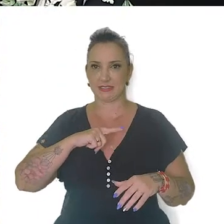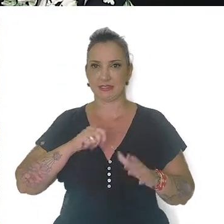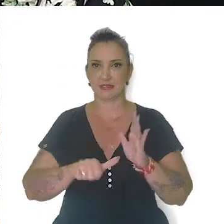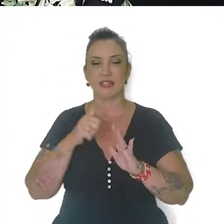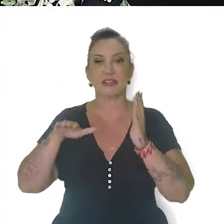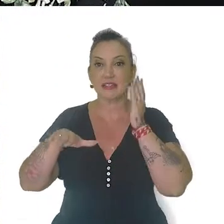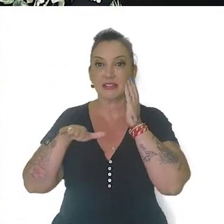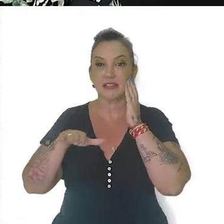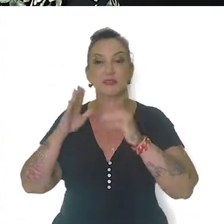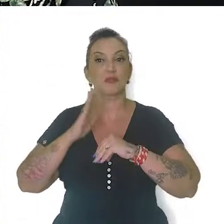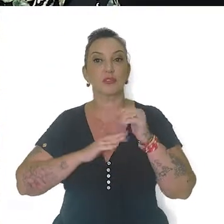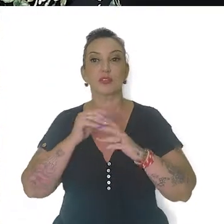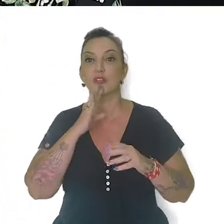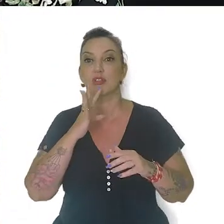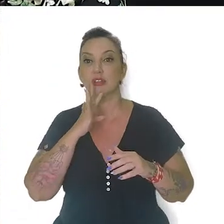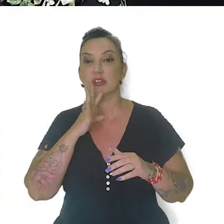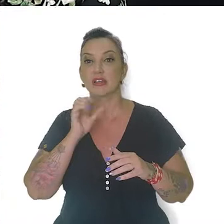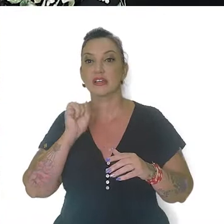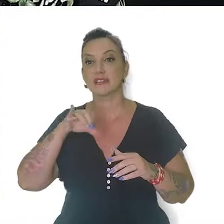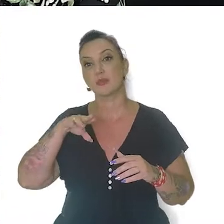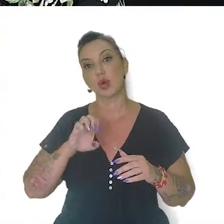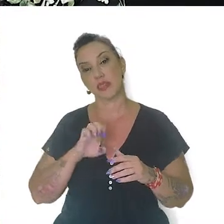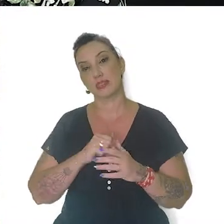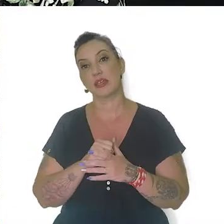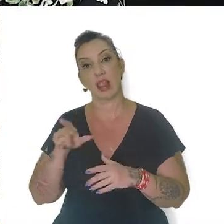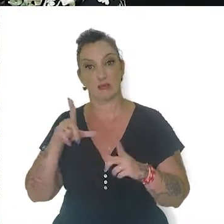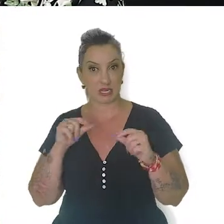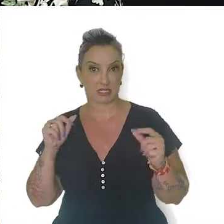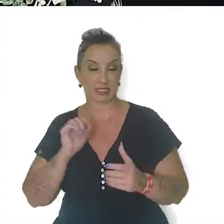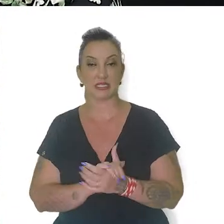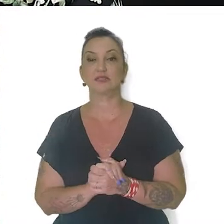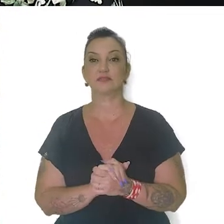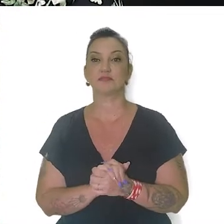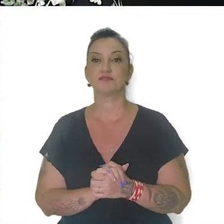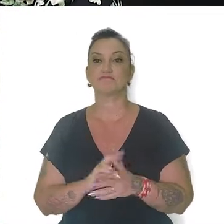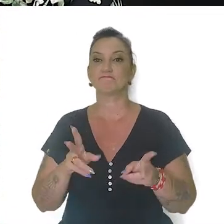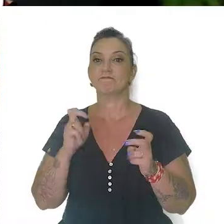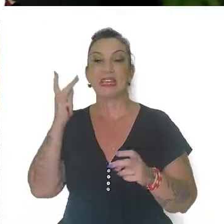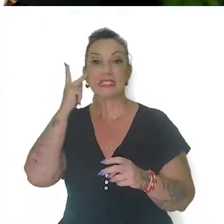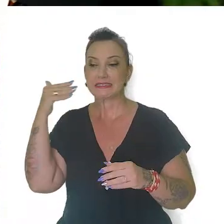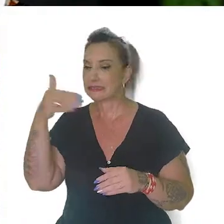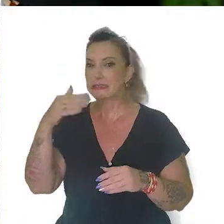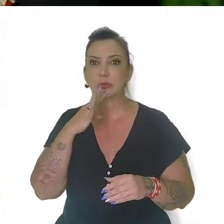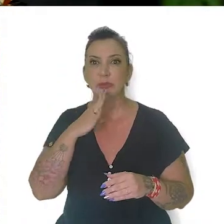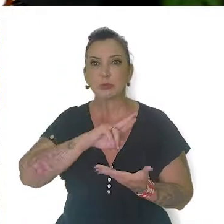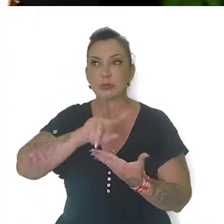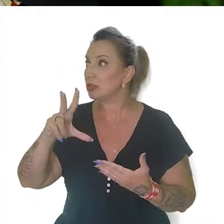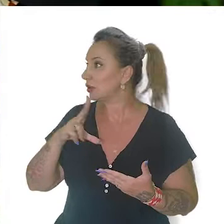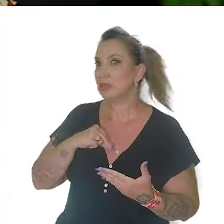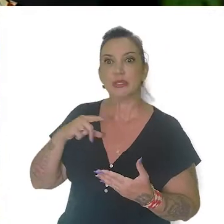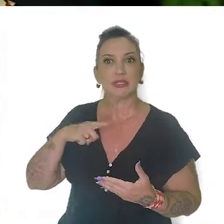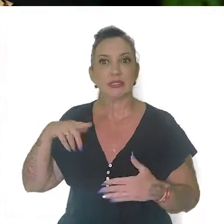muito profissionais tinham. Primeira DJ mulher profissional mesmo que eu conheci foi a DJ Simone Lasdenas, lá em Brasília. E aí eu vim em São Paulo,